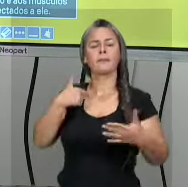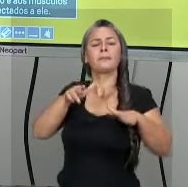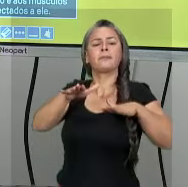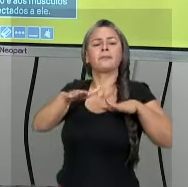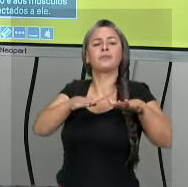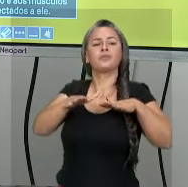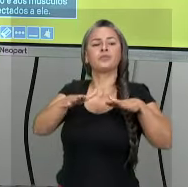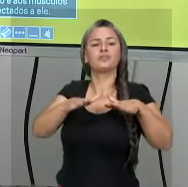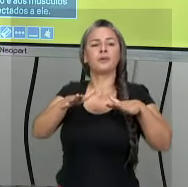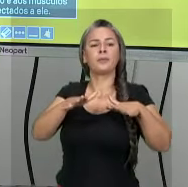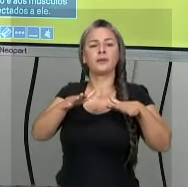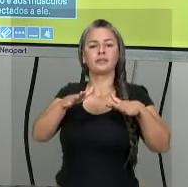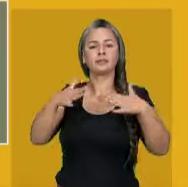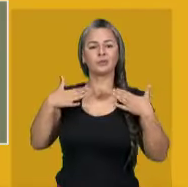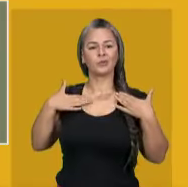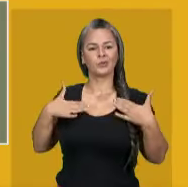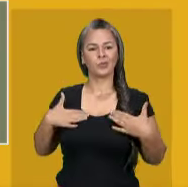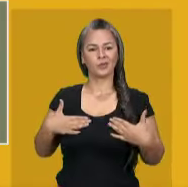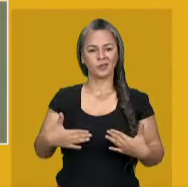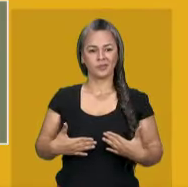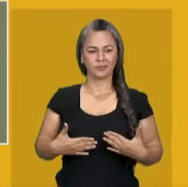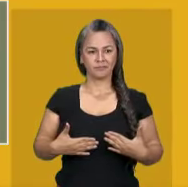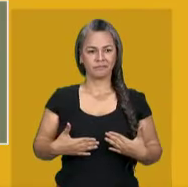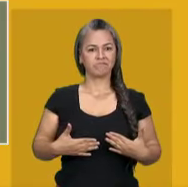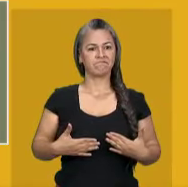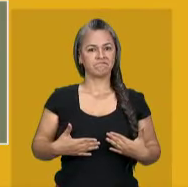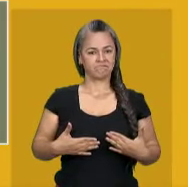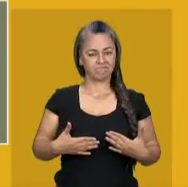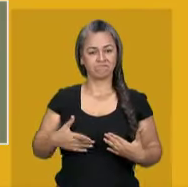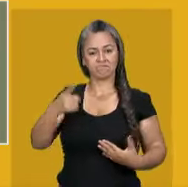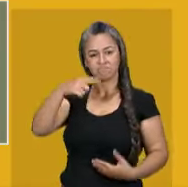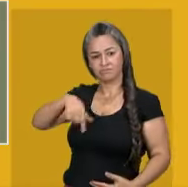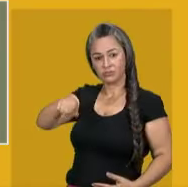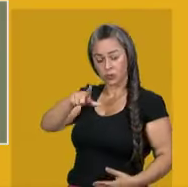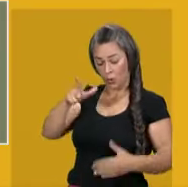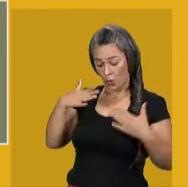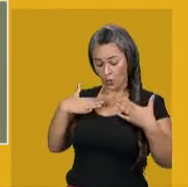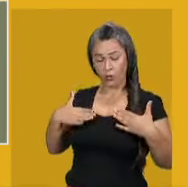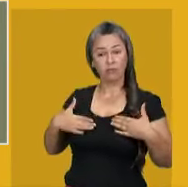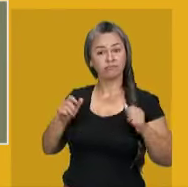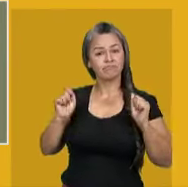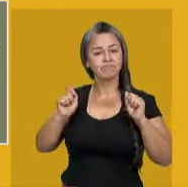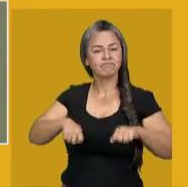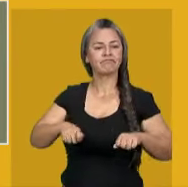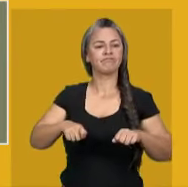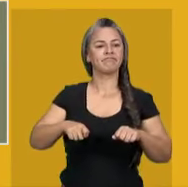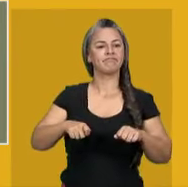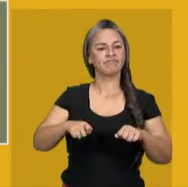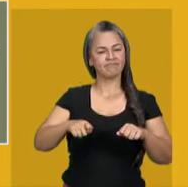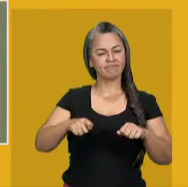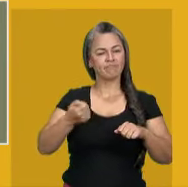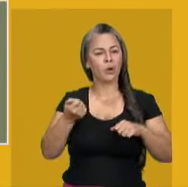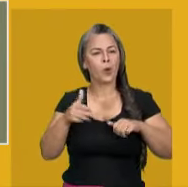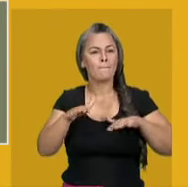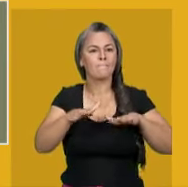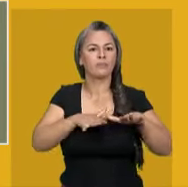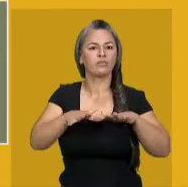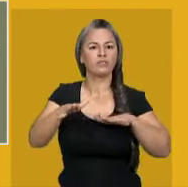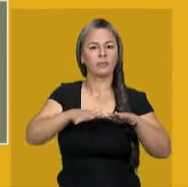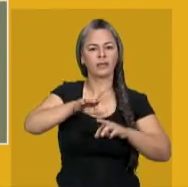Movimento do corpo humano. Nosso corpo é capaz de realizar muitos